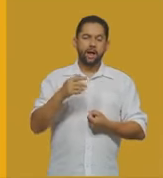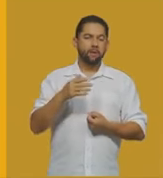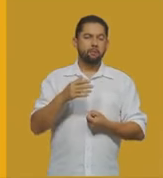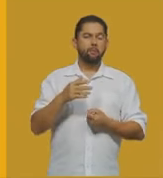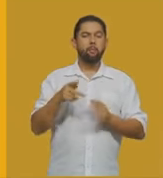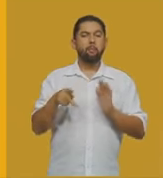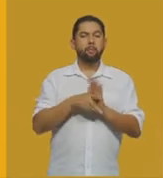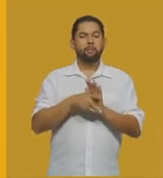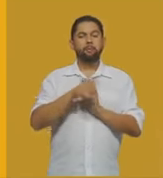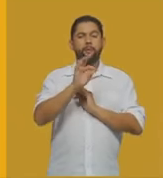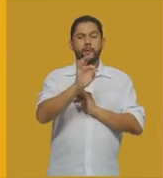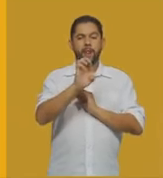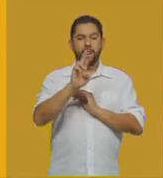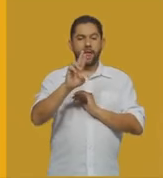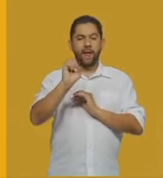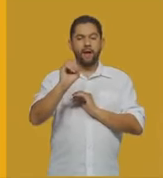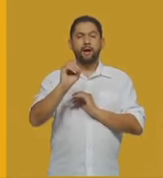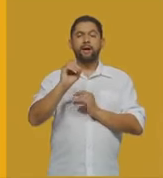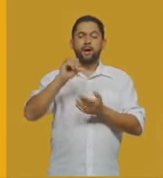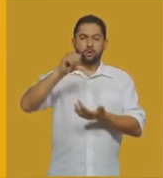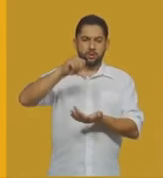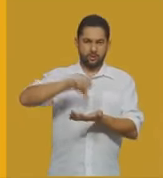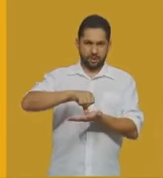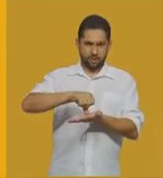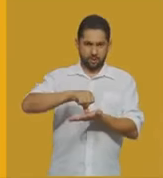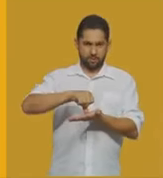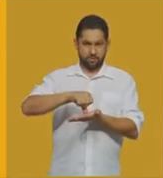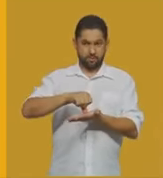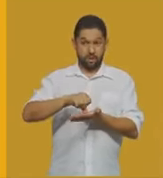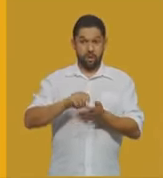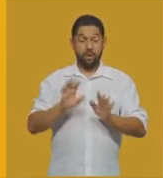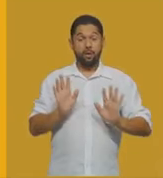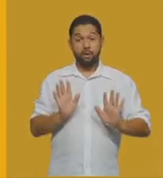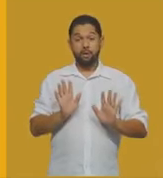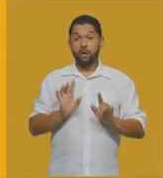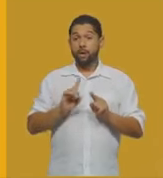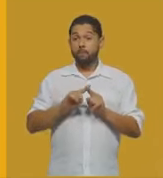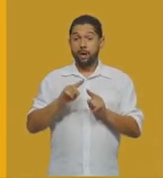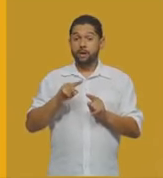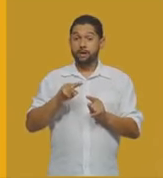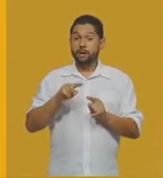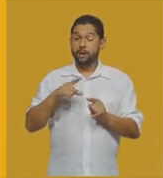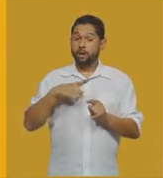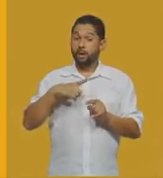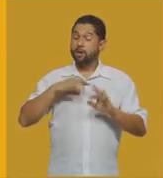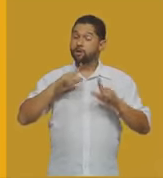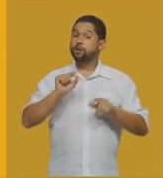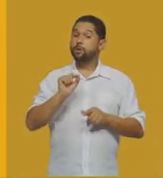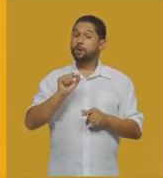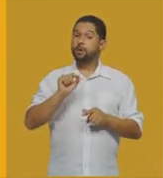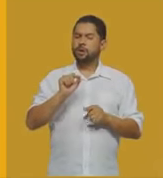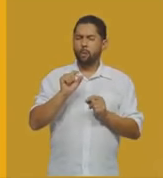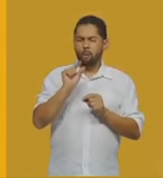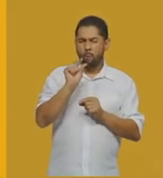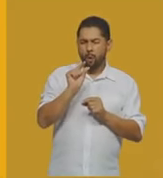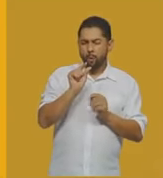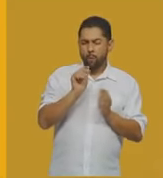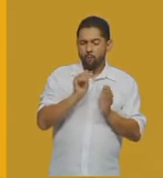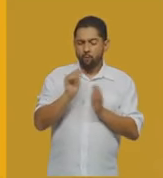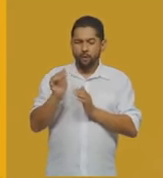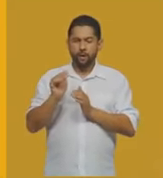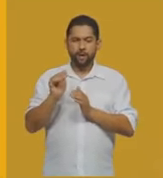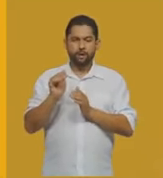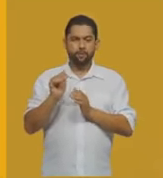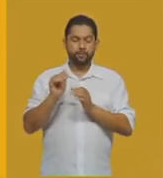universo, né? Só que agora a nossa Terra não está no centro da circunferência das órbitas. Está um pouquinho deslocada do